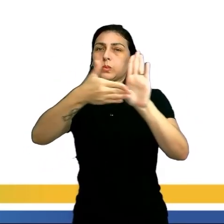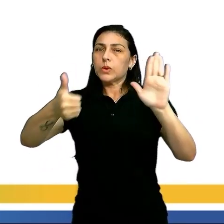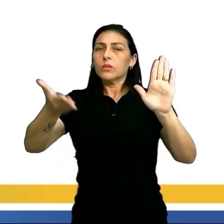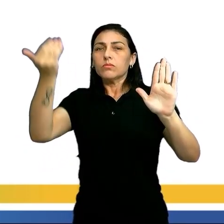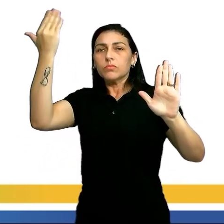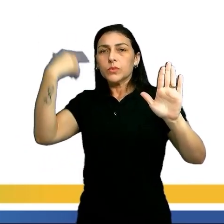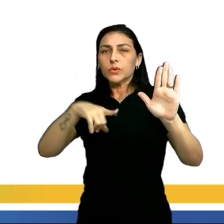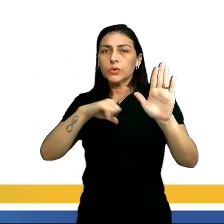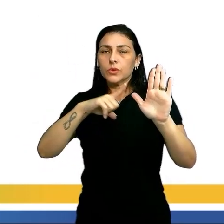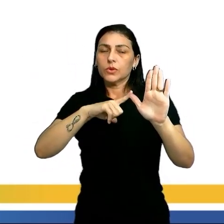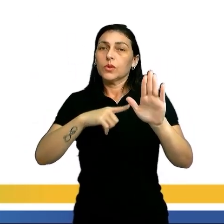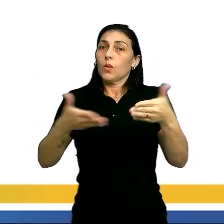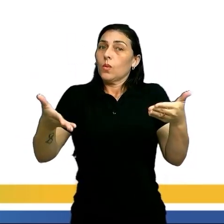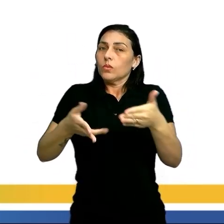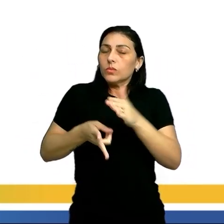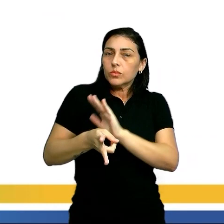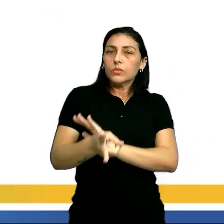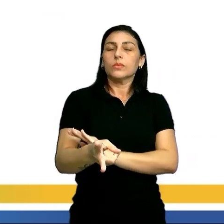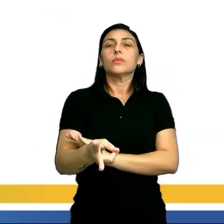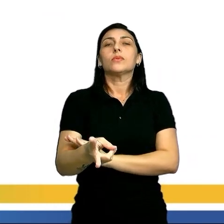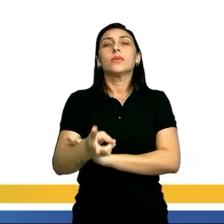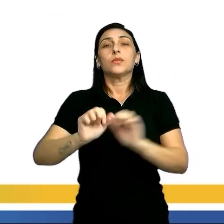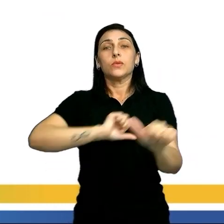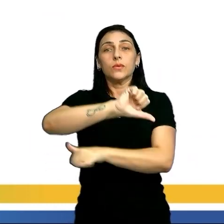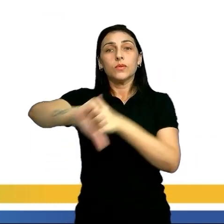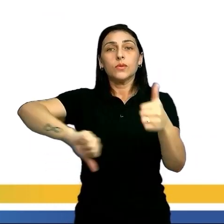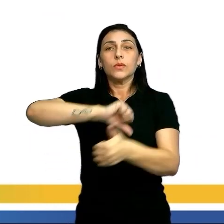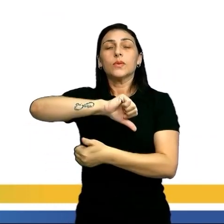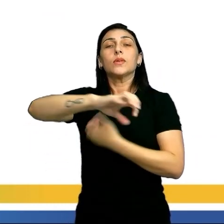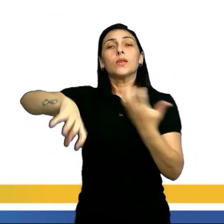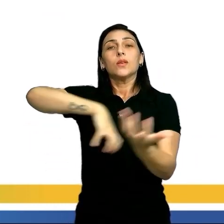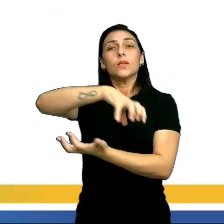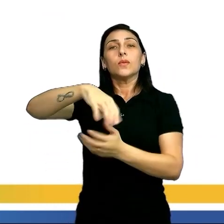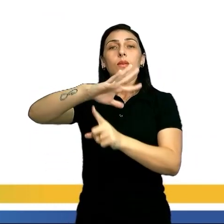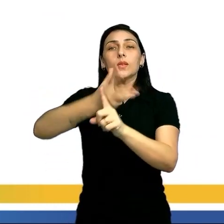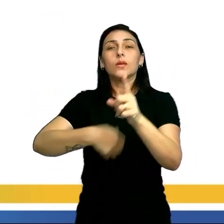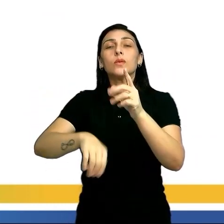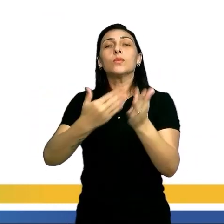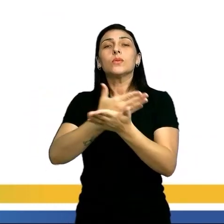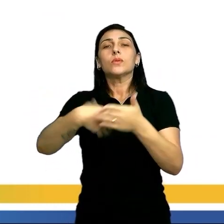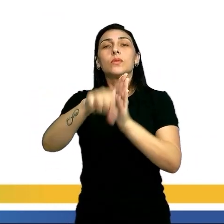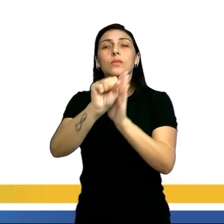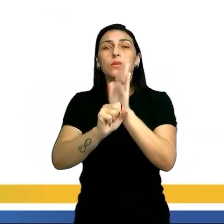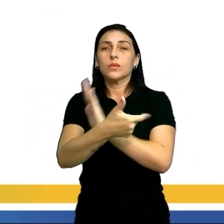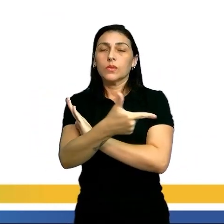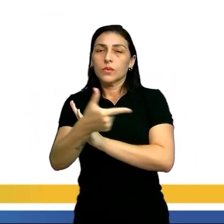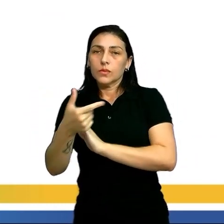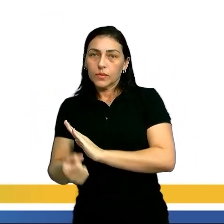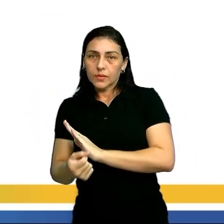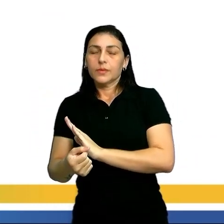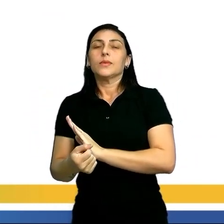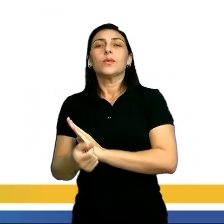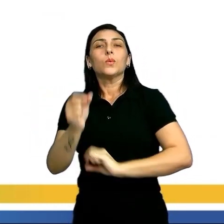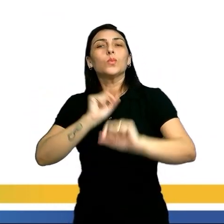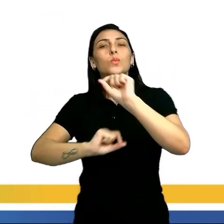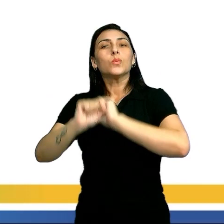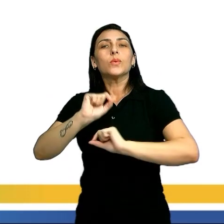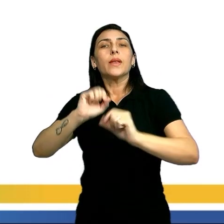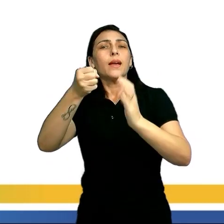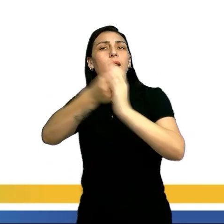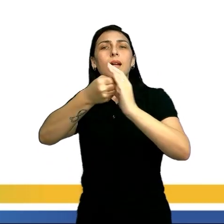tinha. E, continuando, e a revolução da arte no início do século XX. Essa tendência